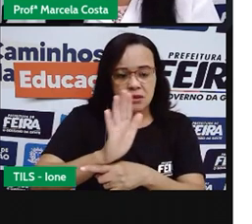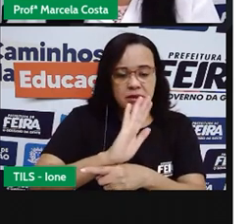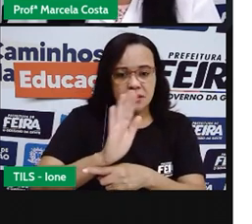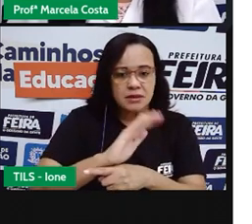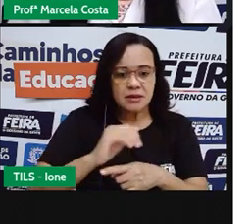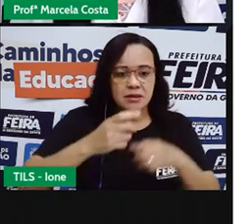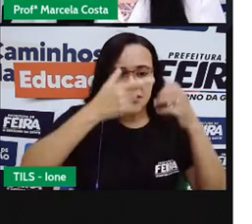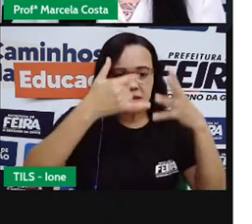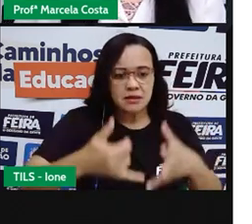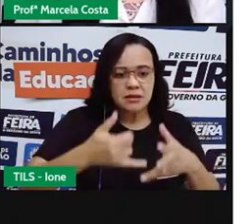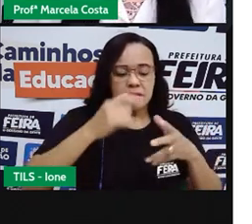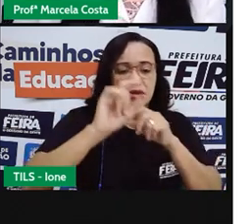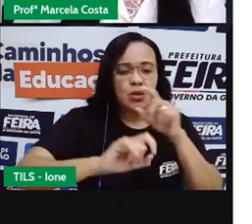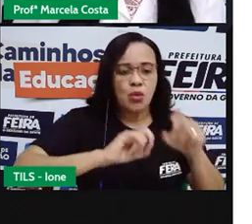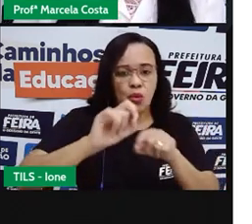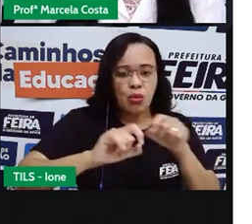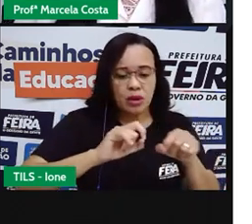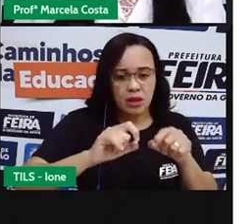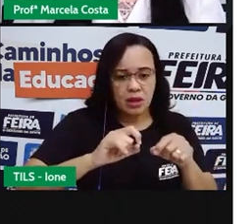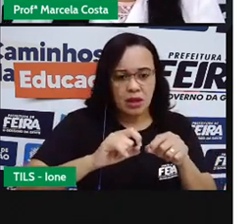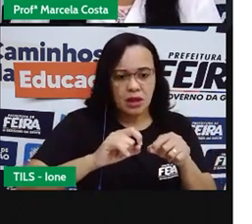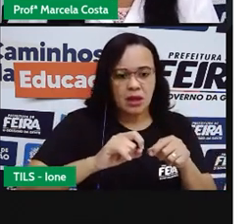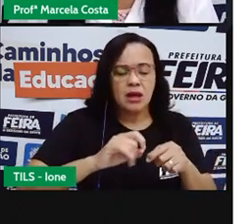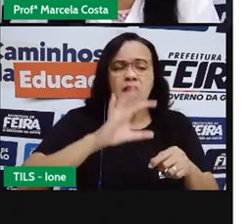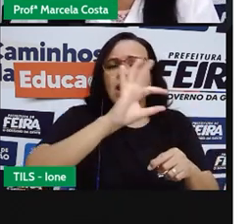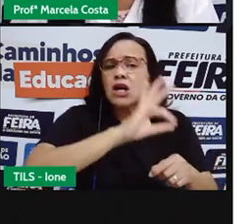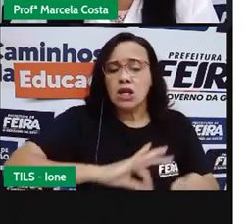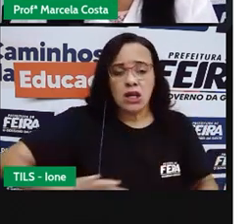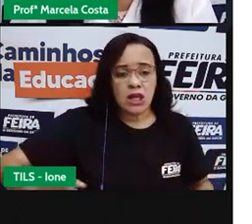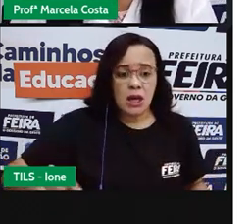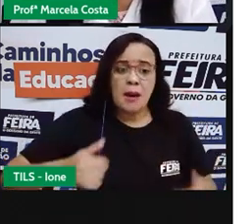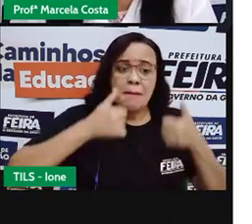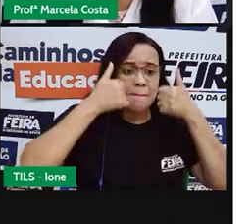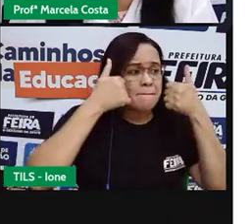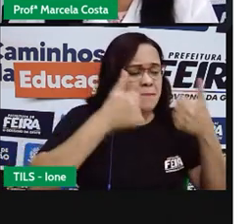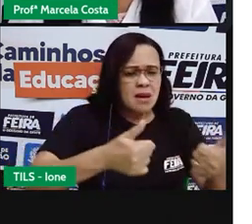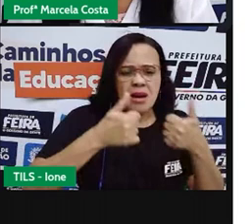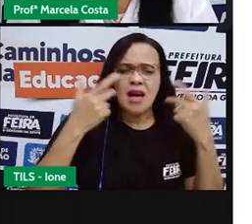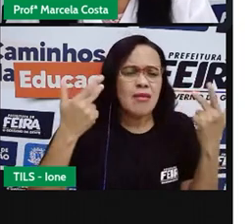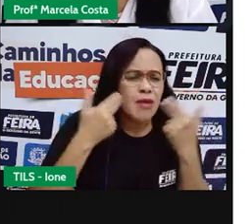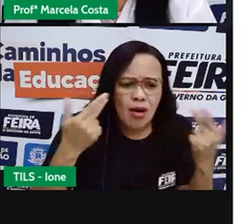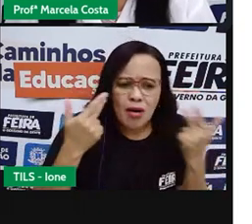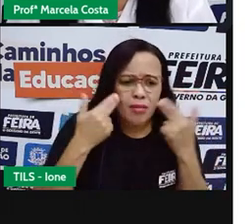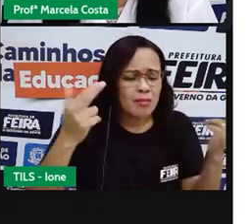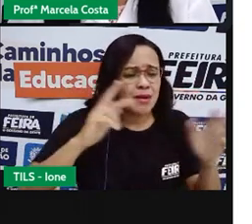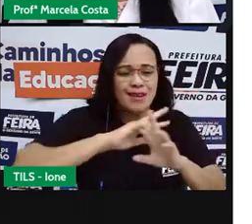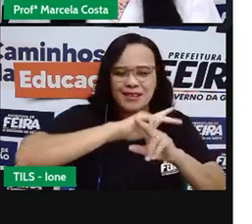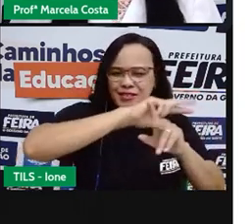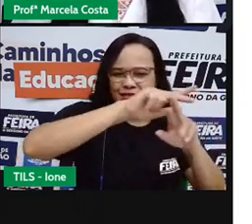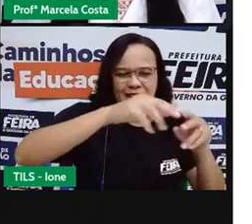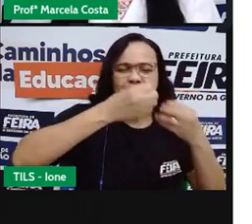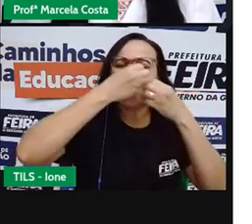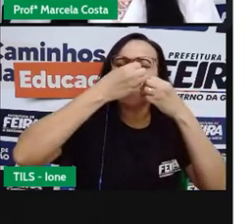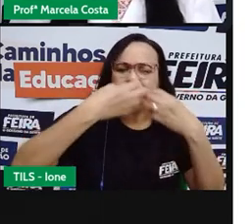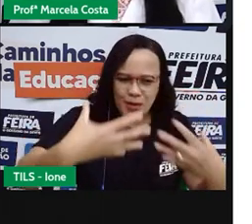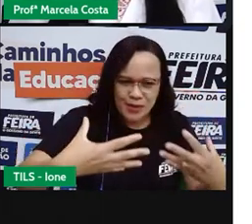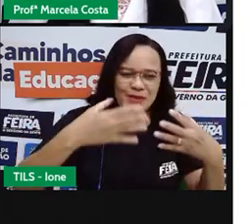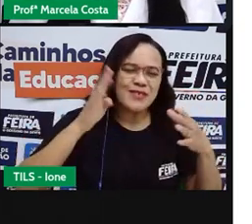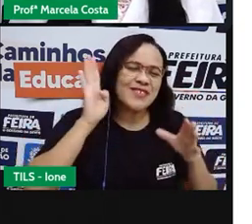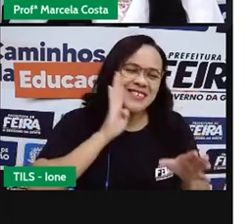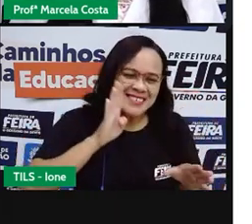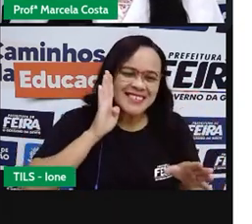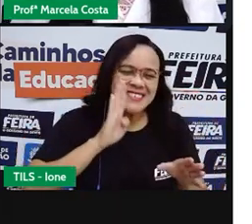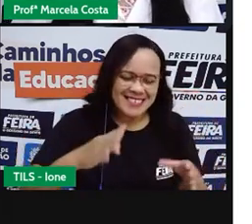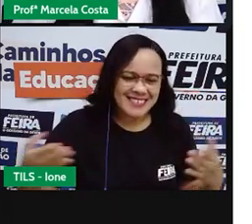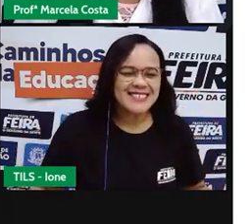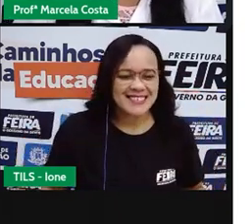que diz assim: tudo bem ser diferente. Então é bom ser diferente, como eu